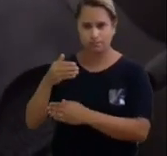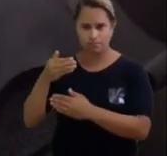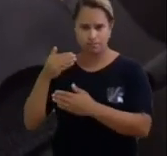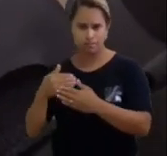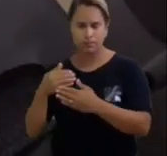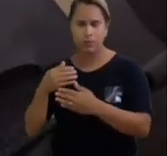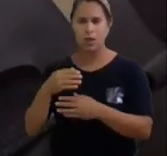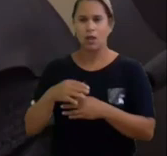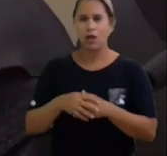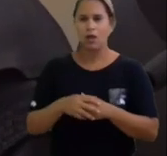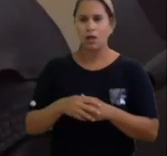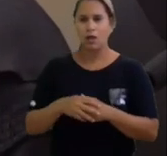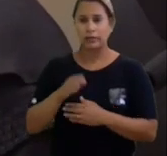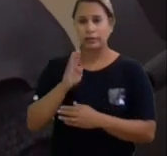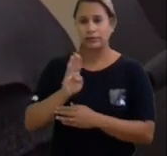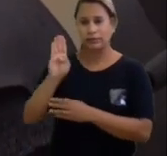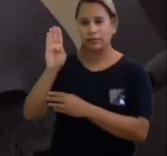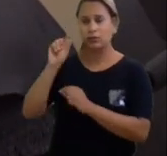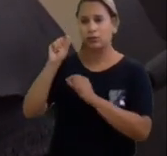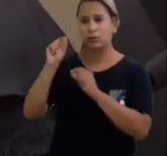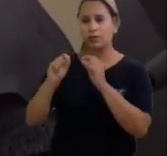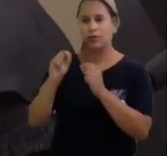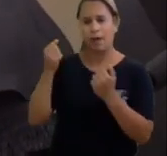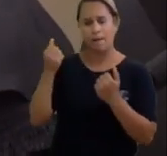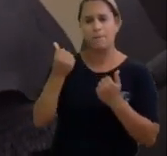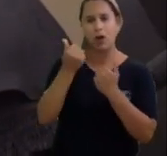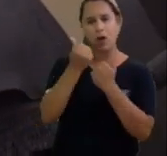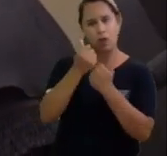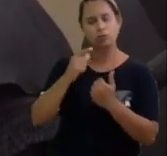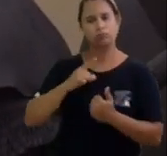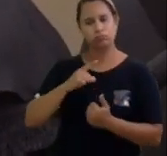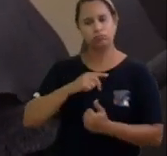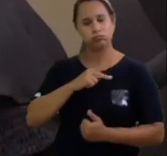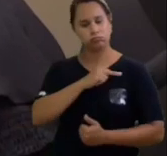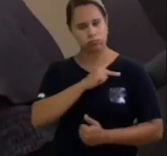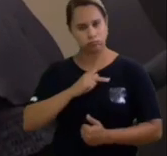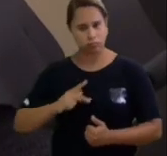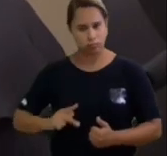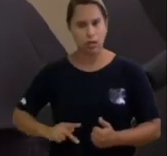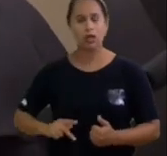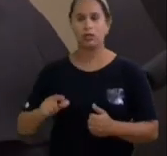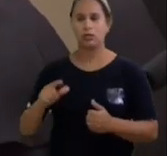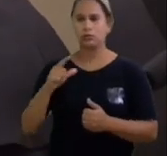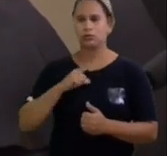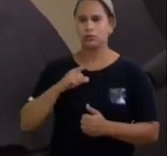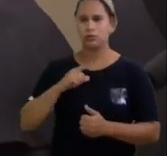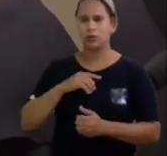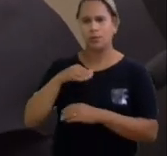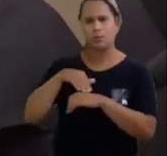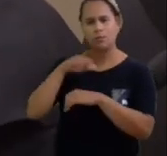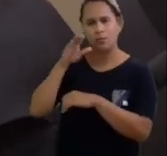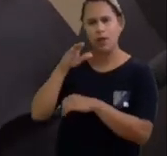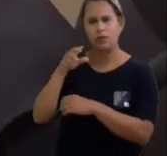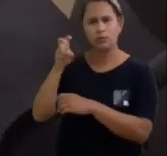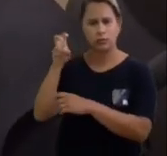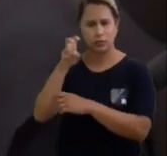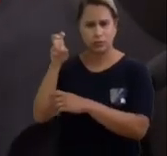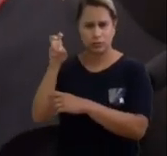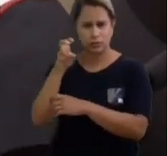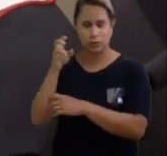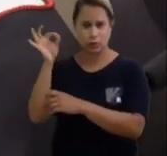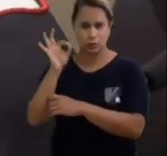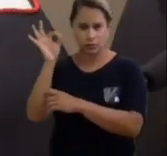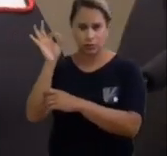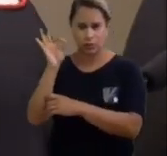era o candidato apoiado pelo então presidente da República e candidato à reeleição, que teve mais de 55% dos votos válidos no